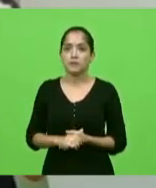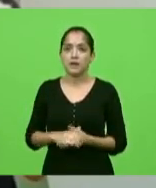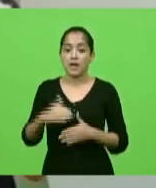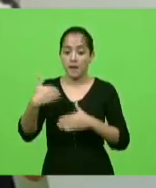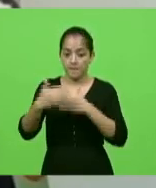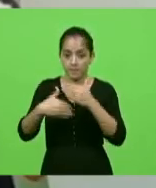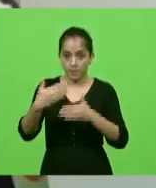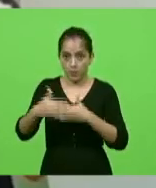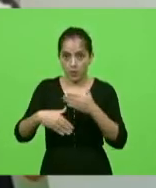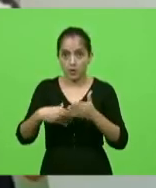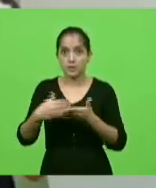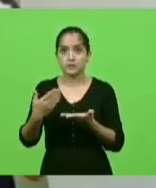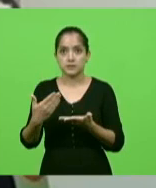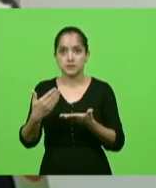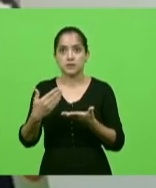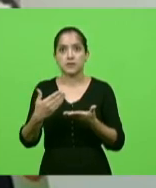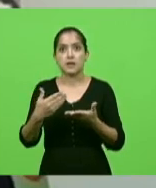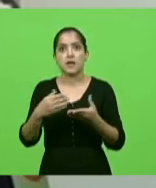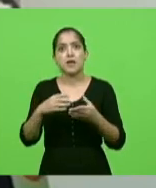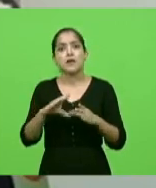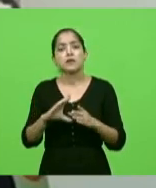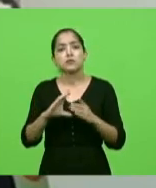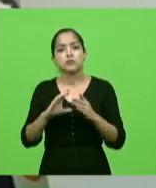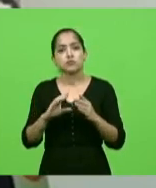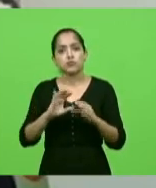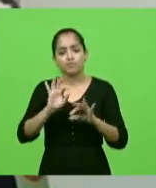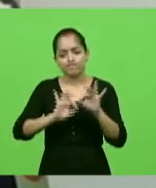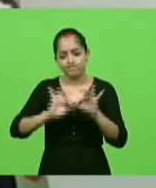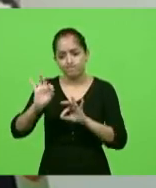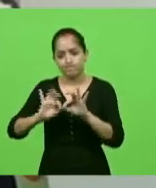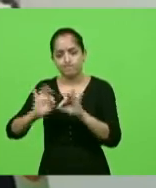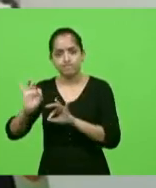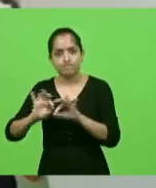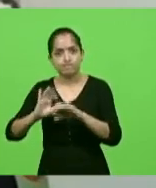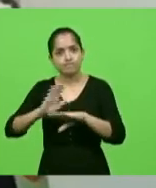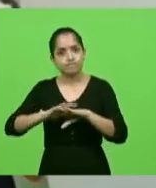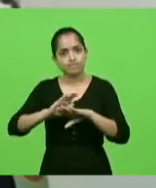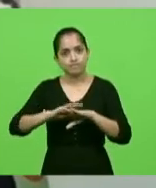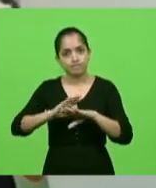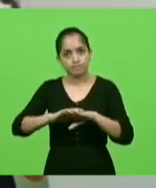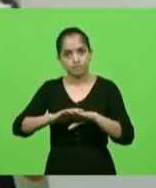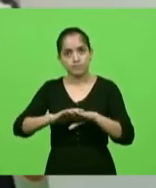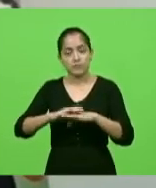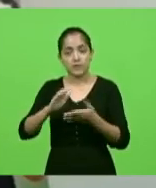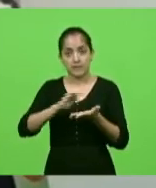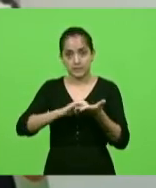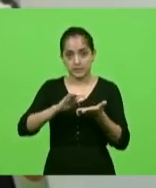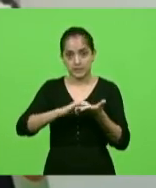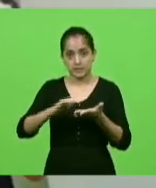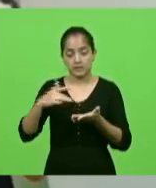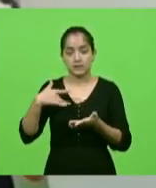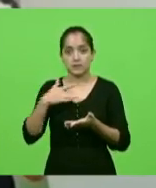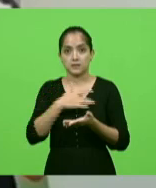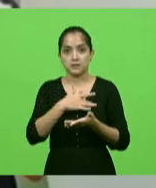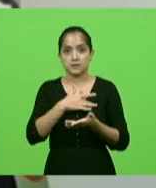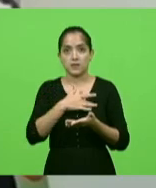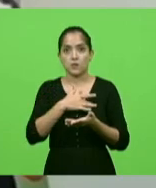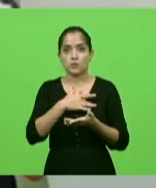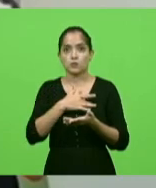após a certificação burocraticamente tomada pelo departamento respectivo da Secretaria de Saúde